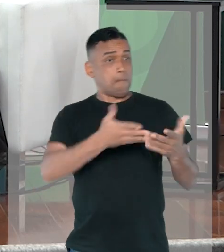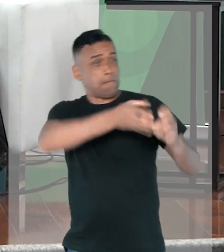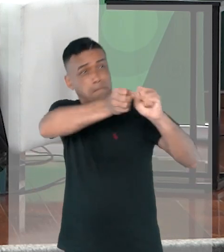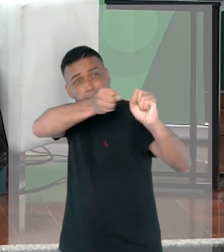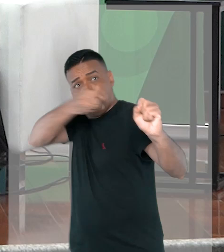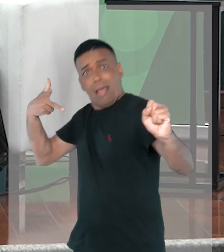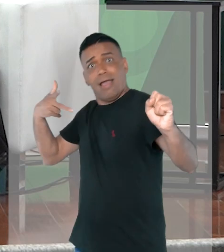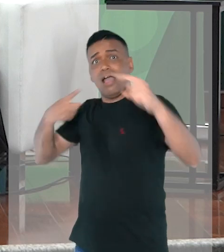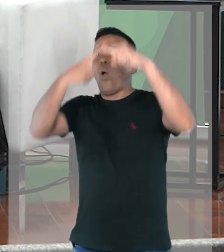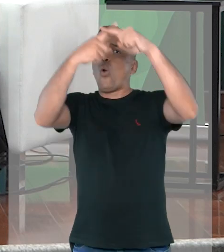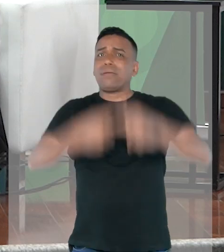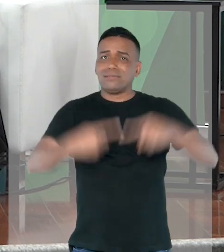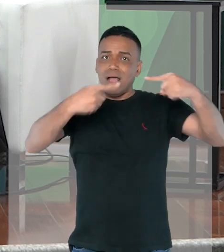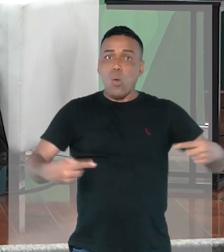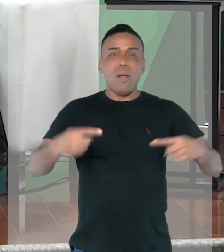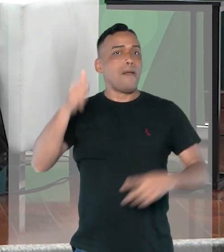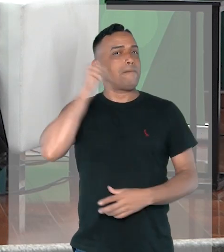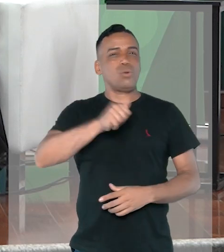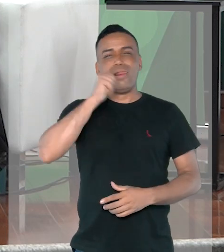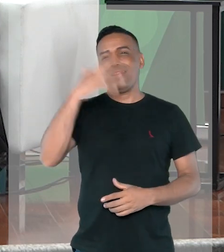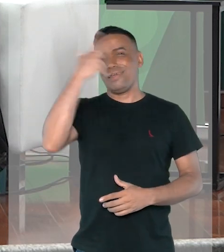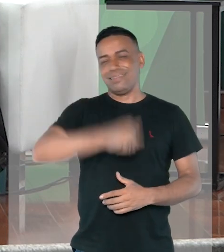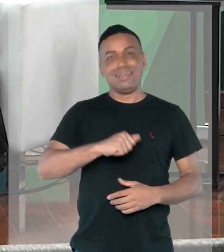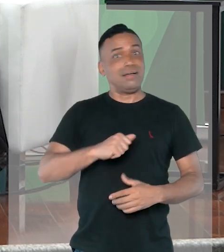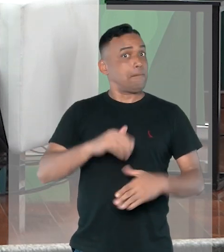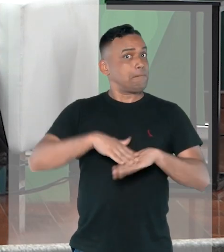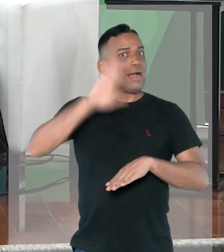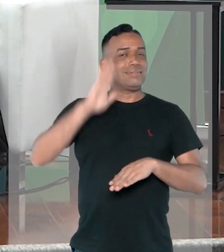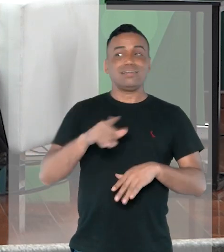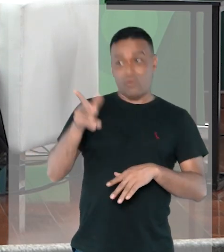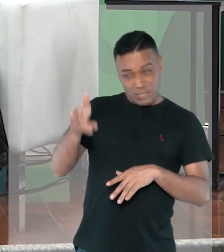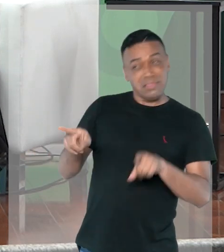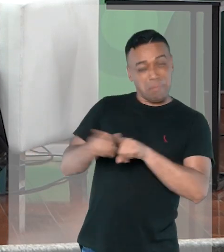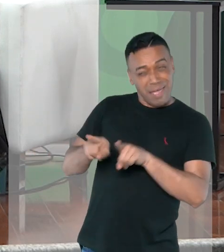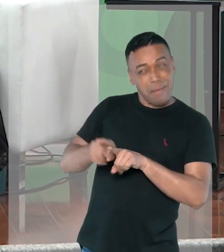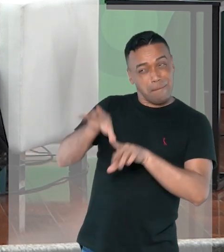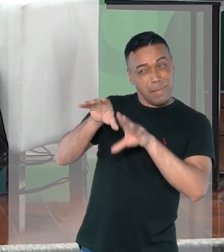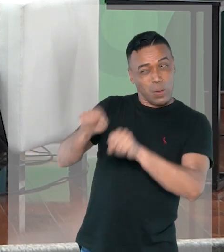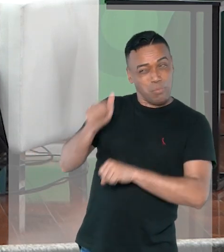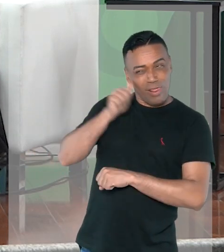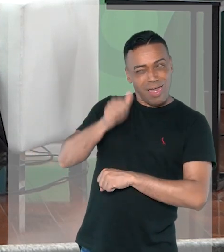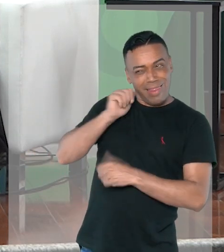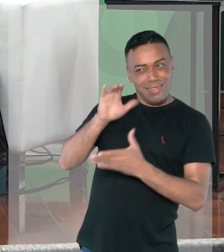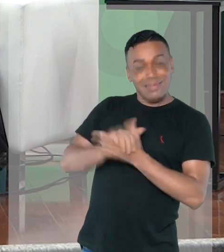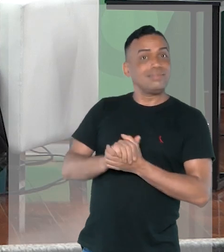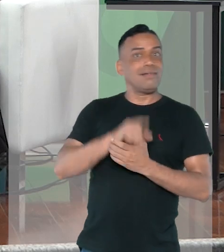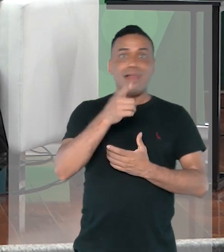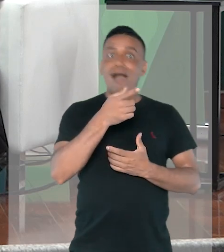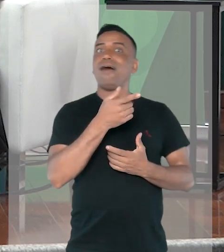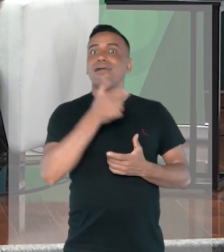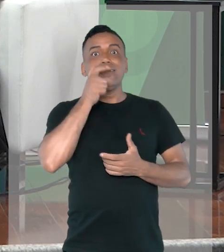todos, em todos os torneios. Ele pegou a menina mais linda, que nem você também já pegou a mais linda aí, né? Pegou umas lindas aí, pois é, tinha uma porção de